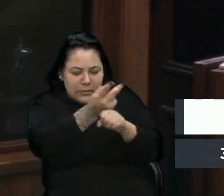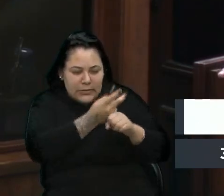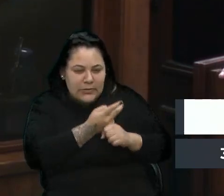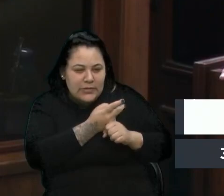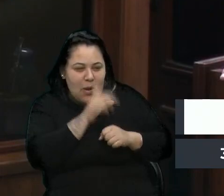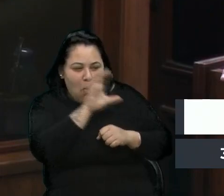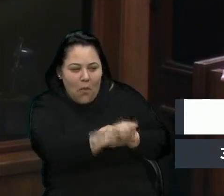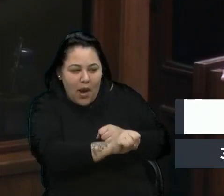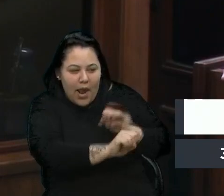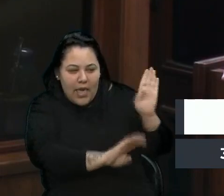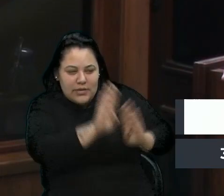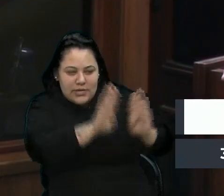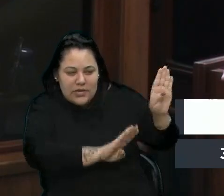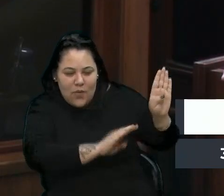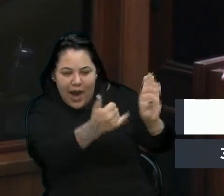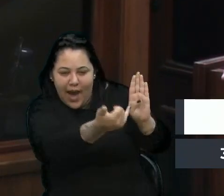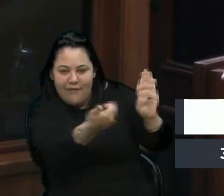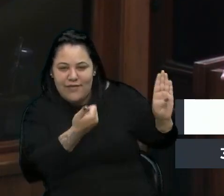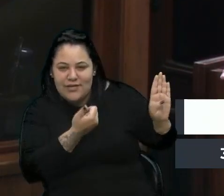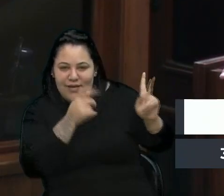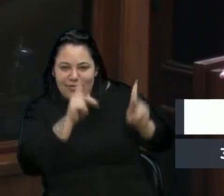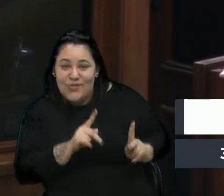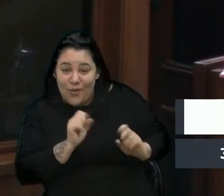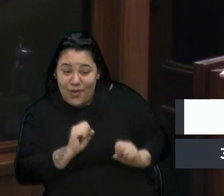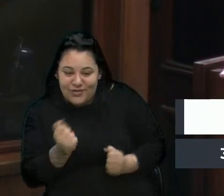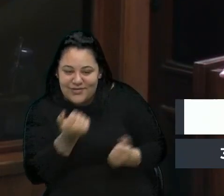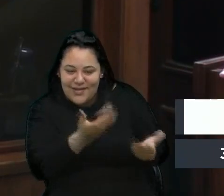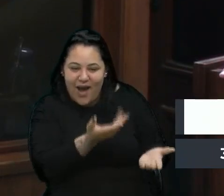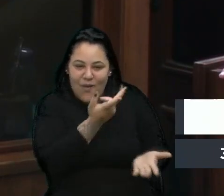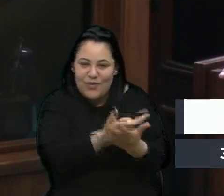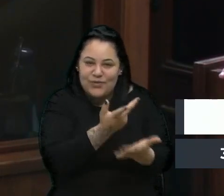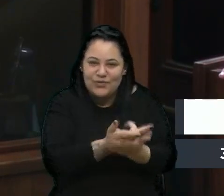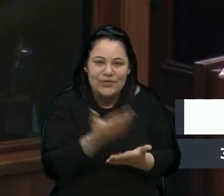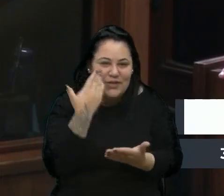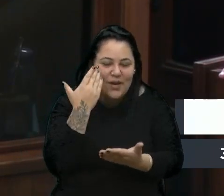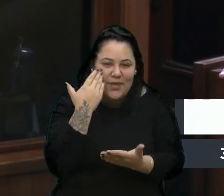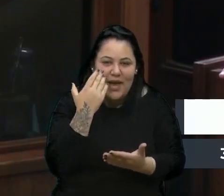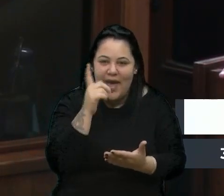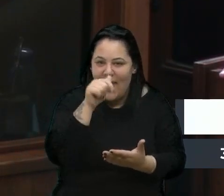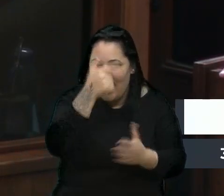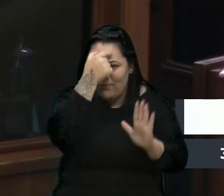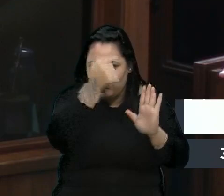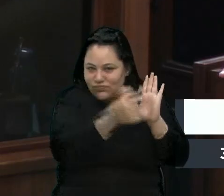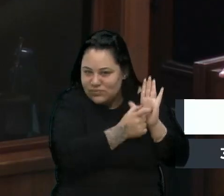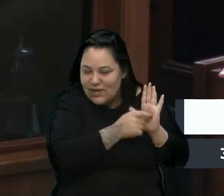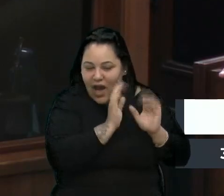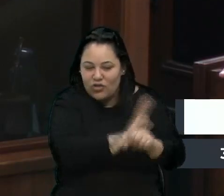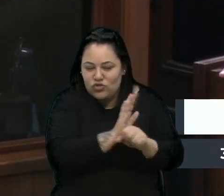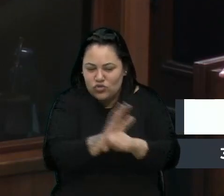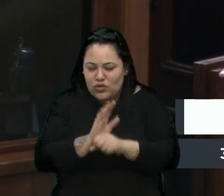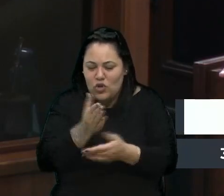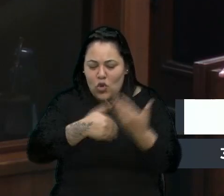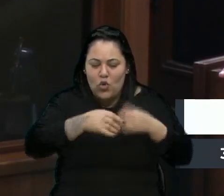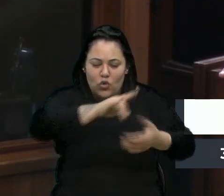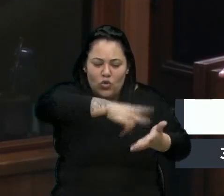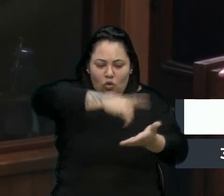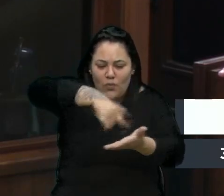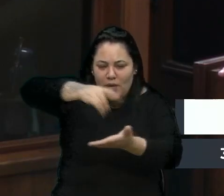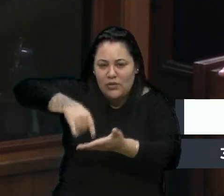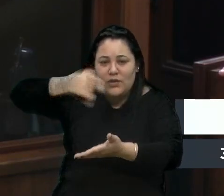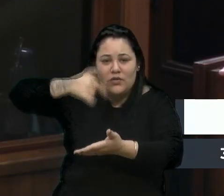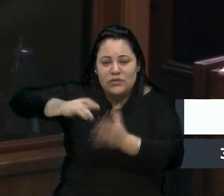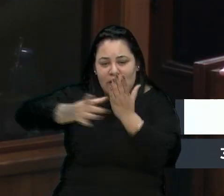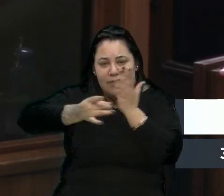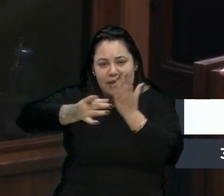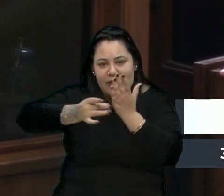licitação e pode ofertar esse produto. Eles ajudam toda a parte documental para poder habilitar essas empresas a participarem